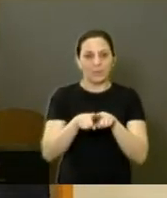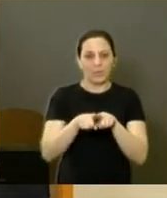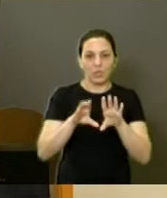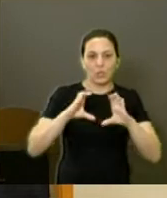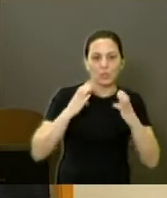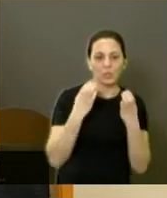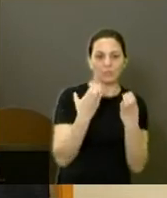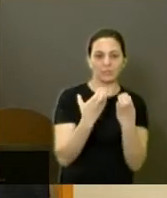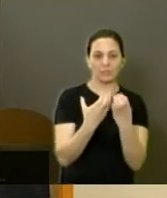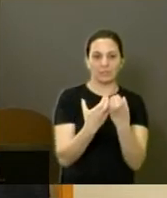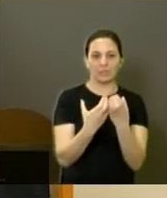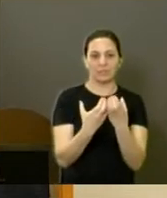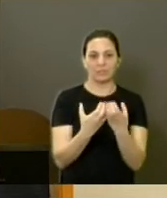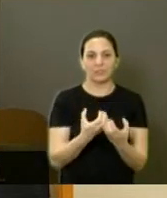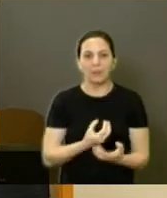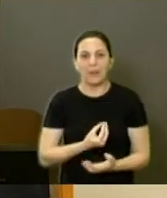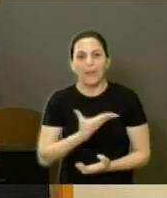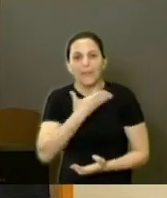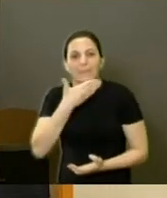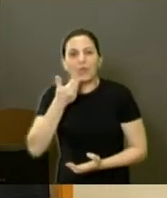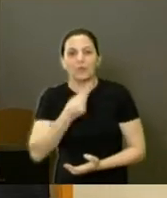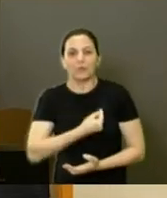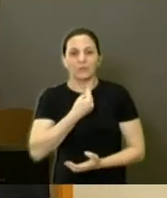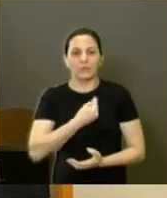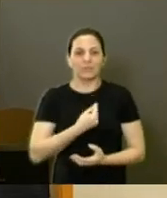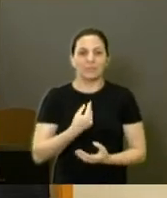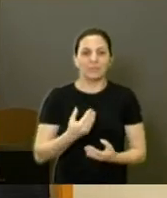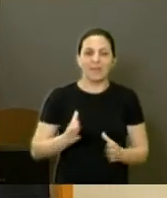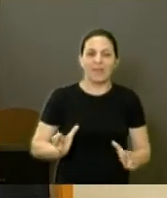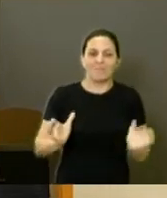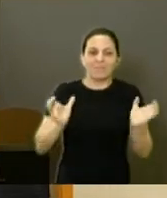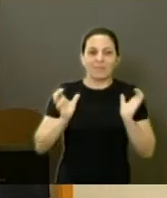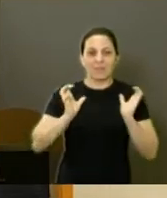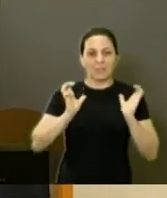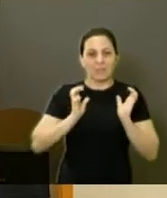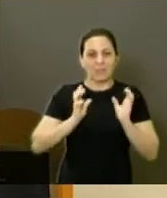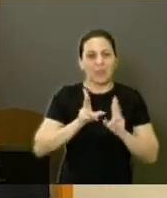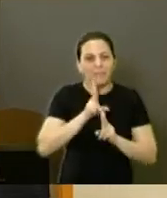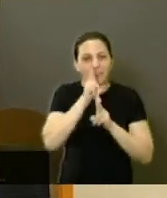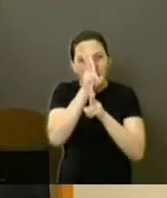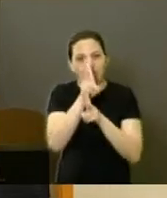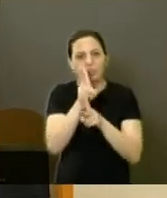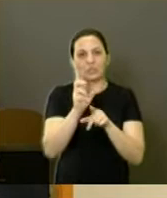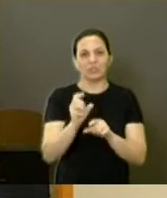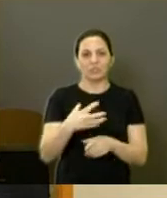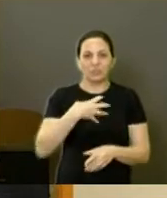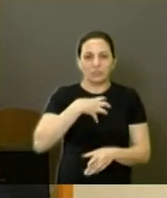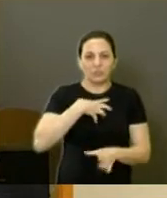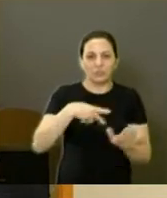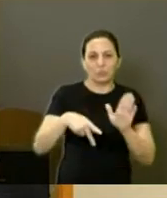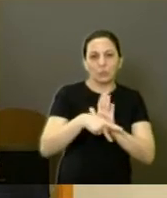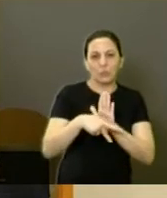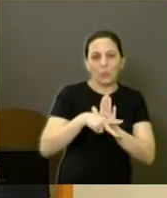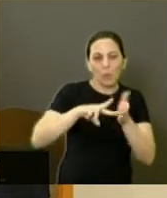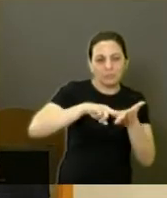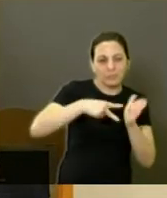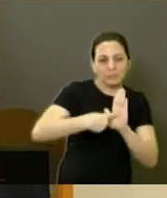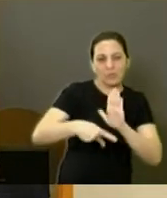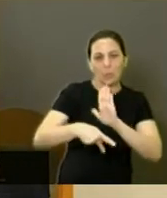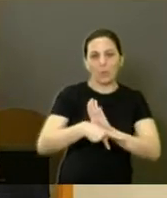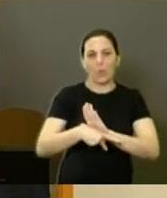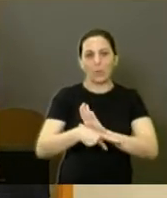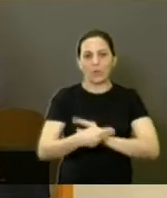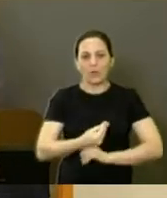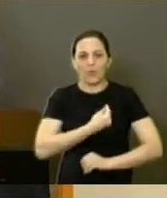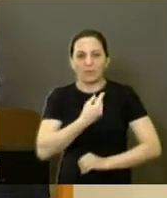é muito mais bem vivida. É muito mais rica, é muito mais poderosa, faz muito mais sentido do que a vida vivida só para si.